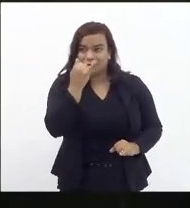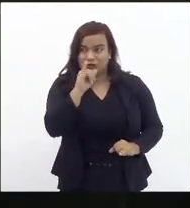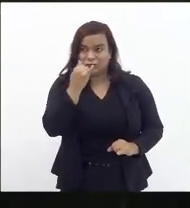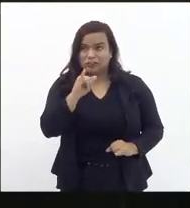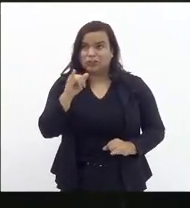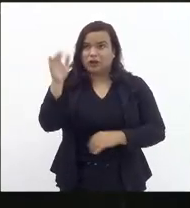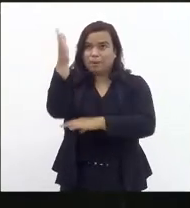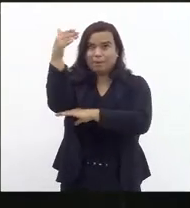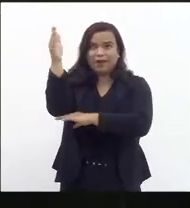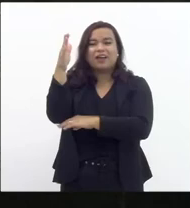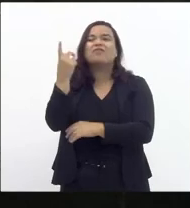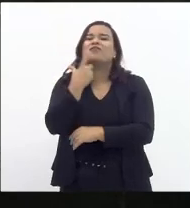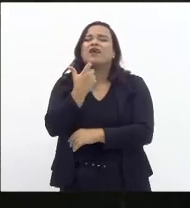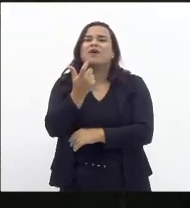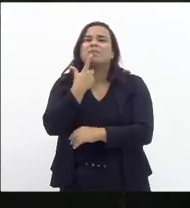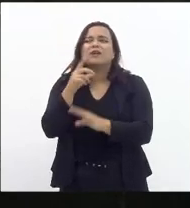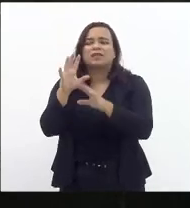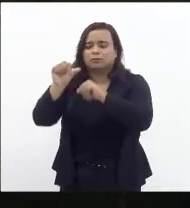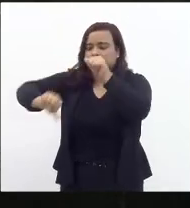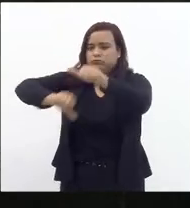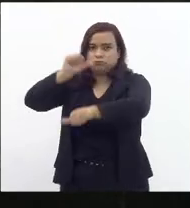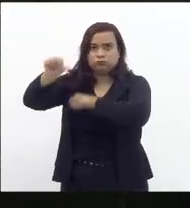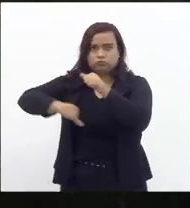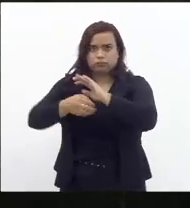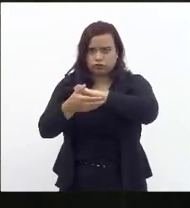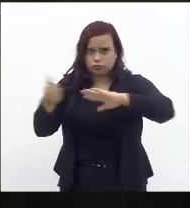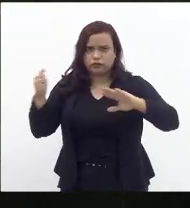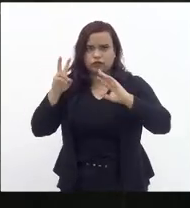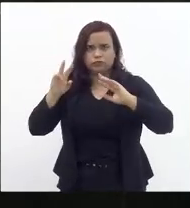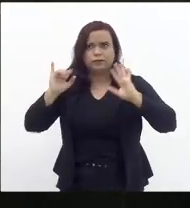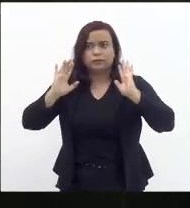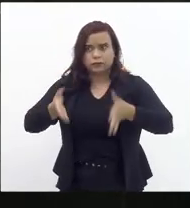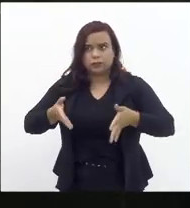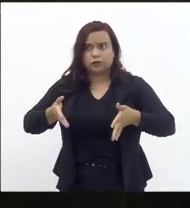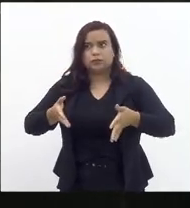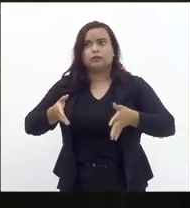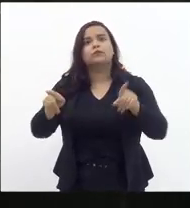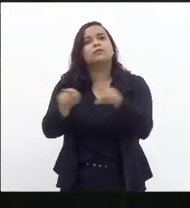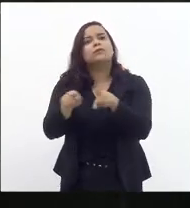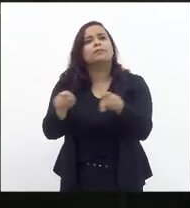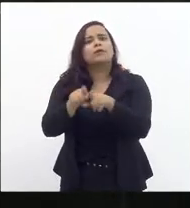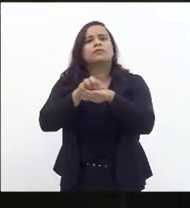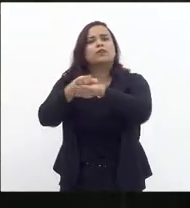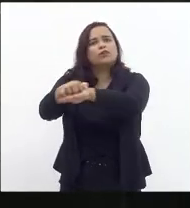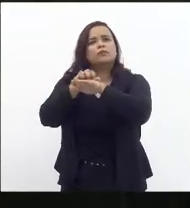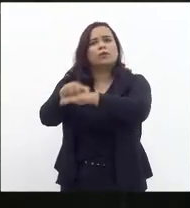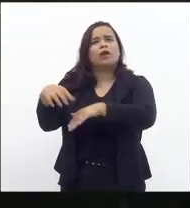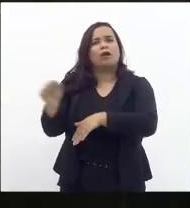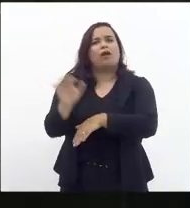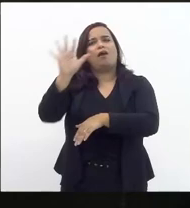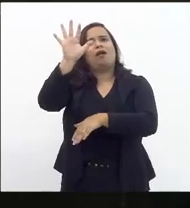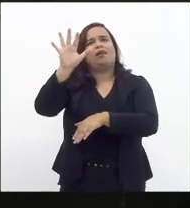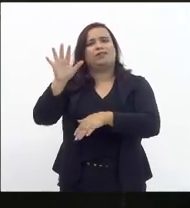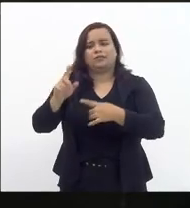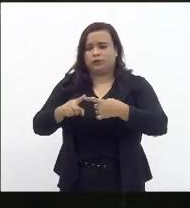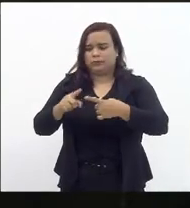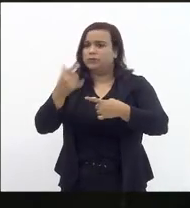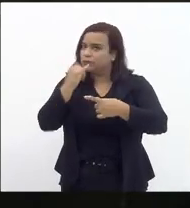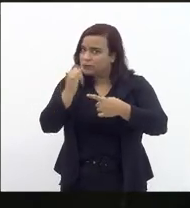saiu, né? E com o preço dos custos de transporte. Um combustível,